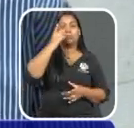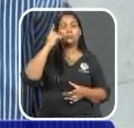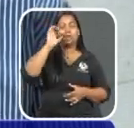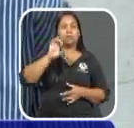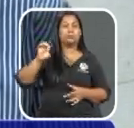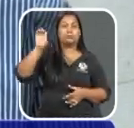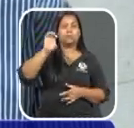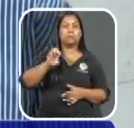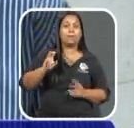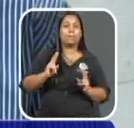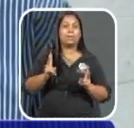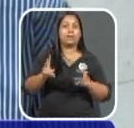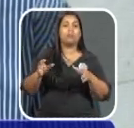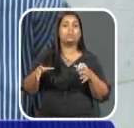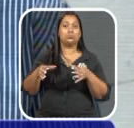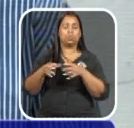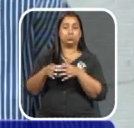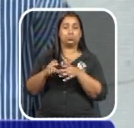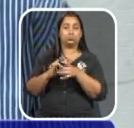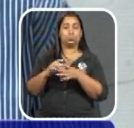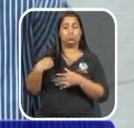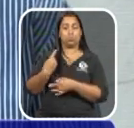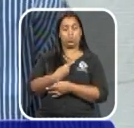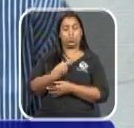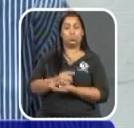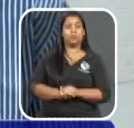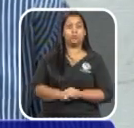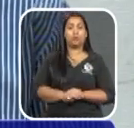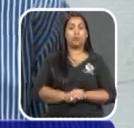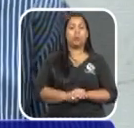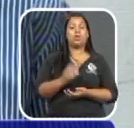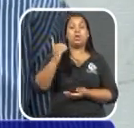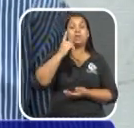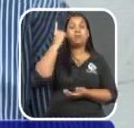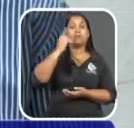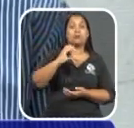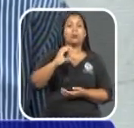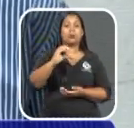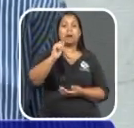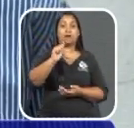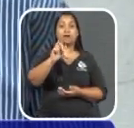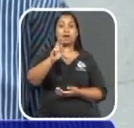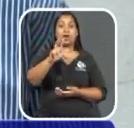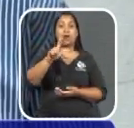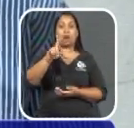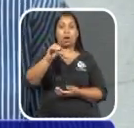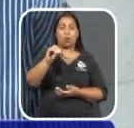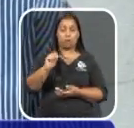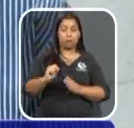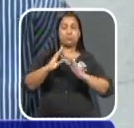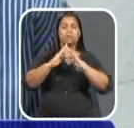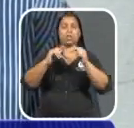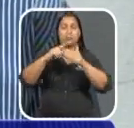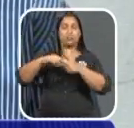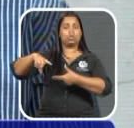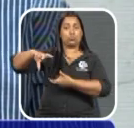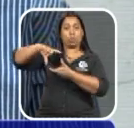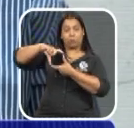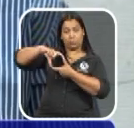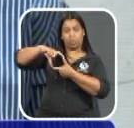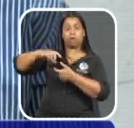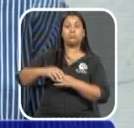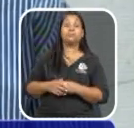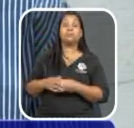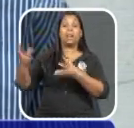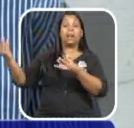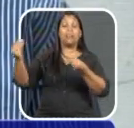da mesma base regimental que a nossa. O deputado Carlos César, é da Igreja do Evangelho Quadrangular, e ele destinou